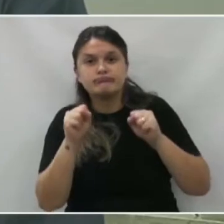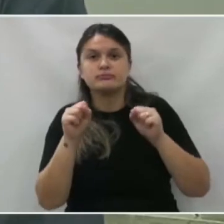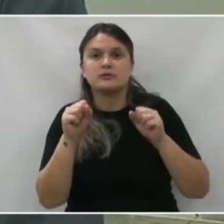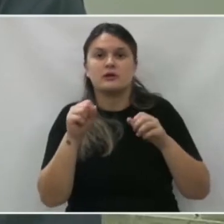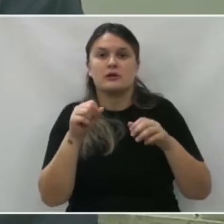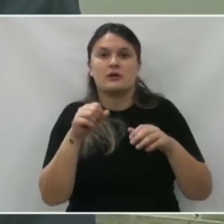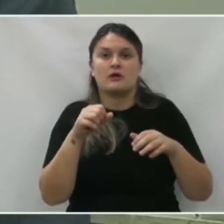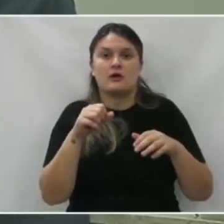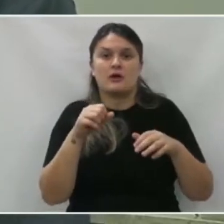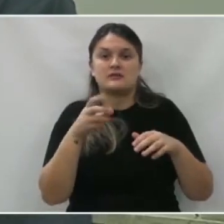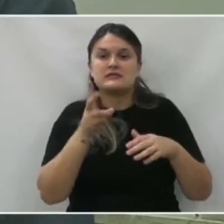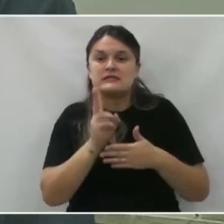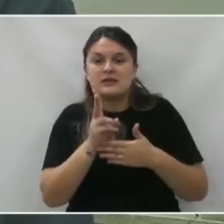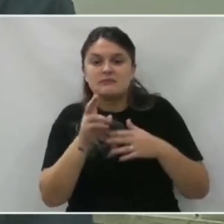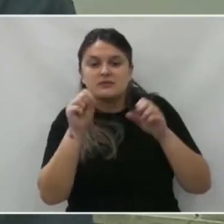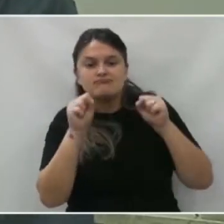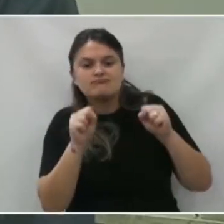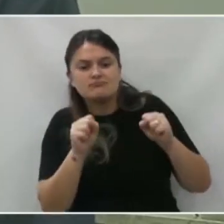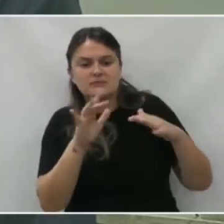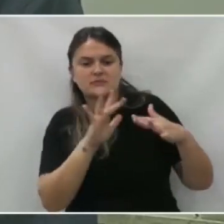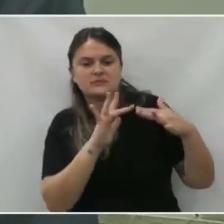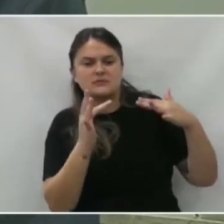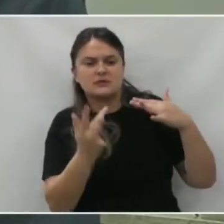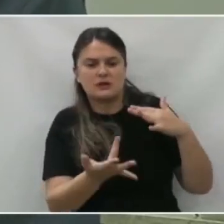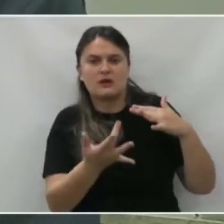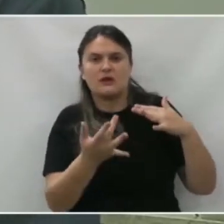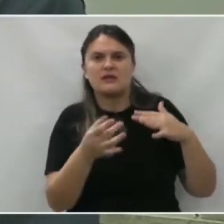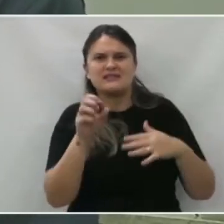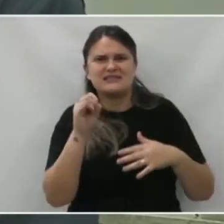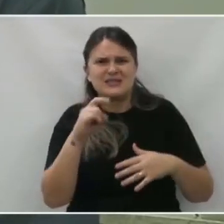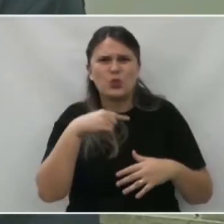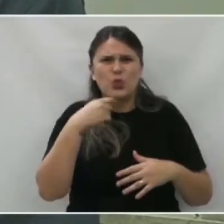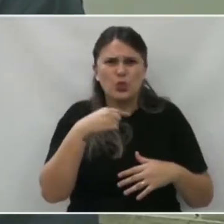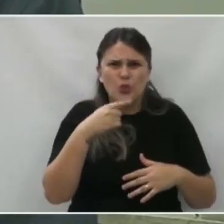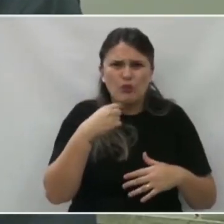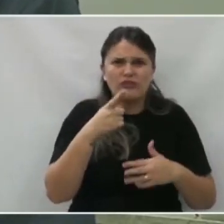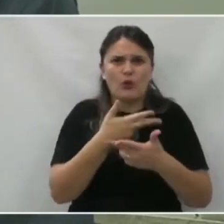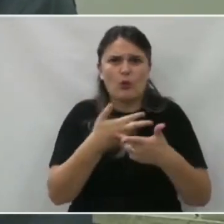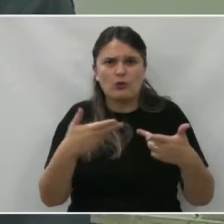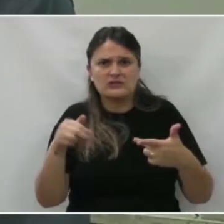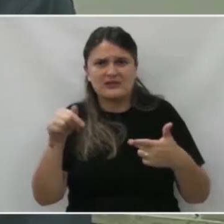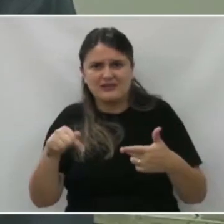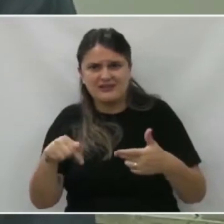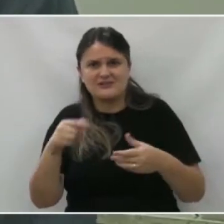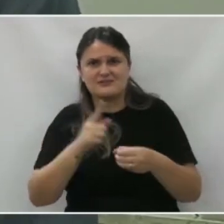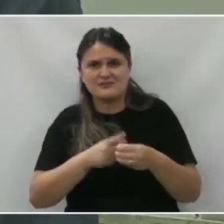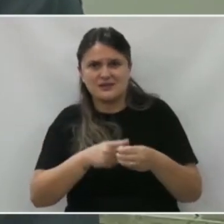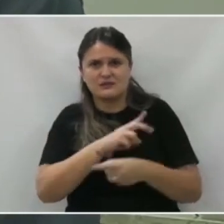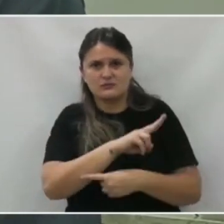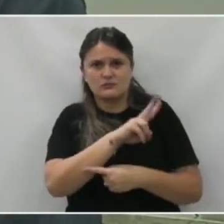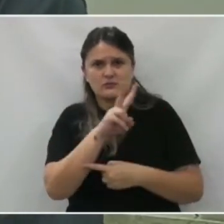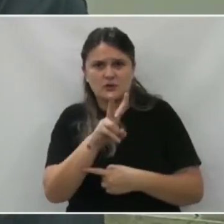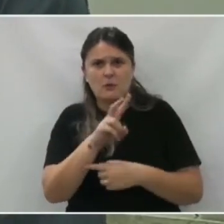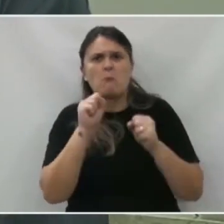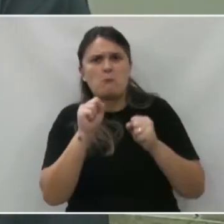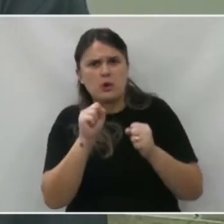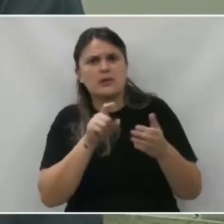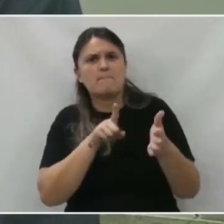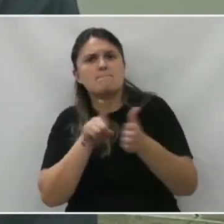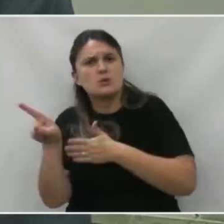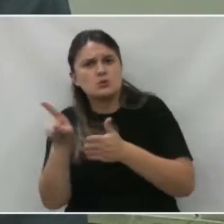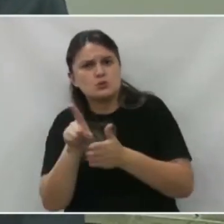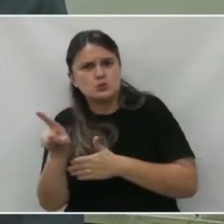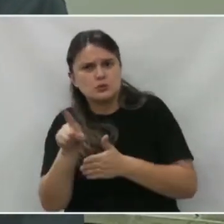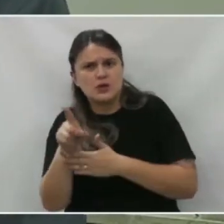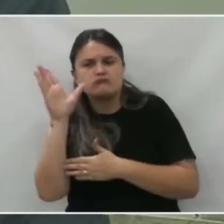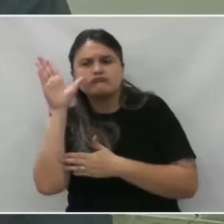acompanhando, quando tiver alguma dúvida sobre casos aqui na nossa região, principalmente aqui na nossa cidade de Nova Vitória, pode consultar